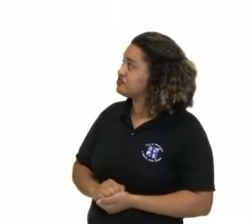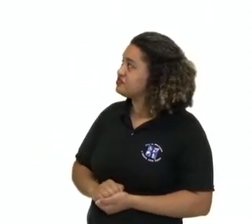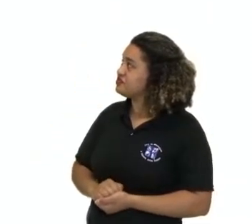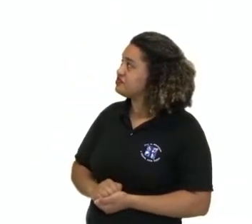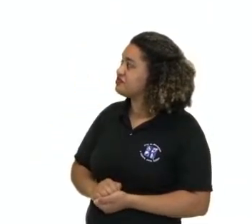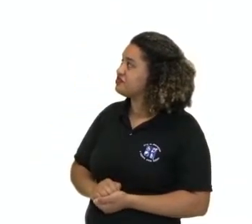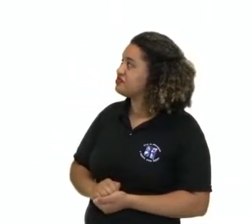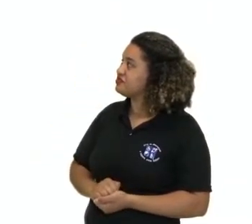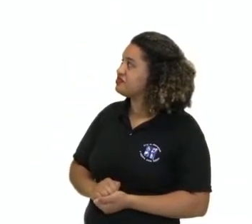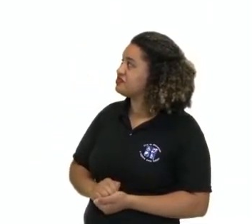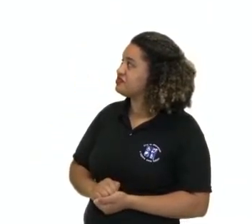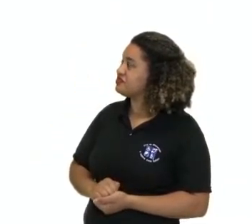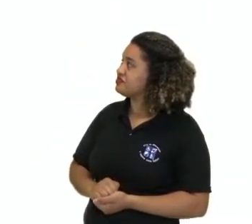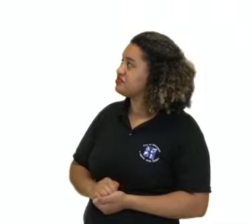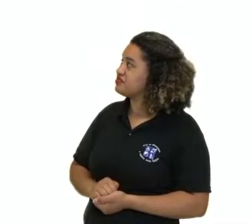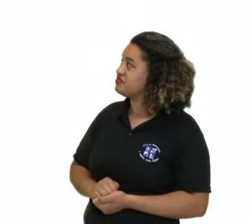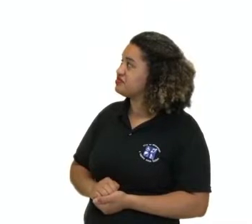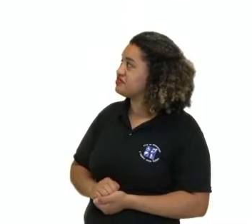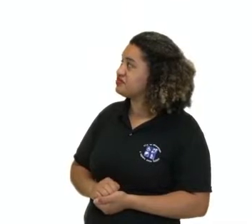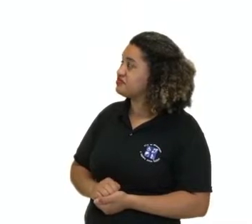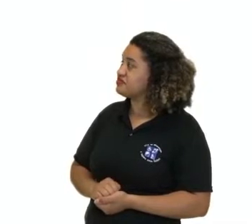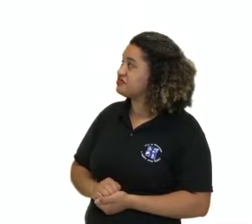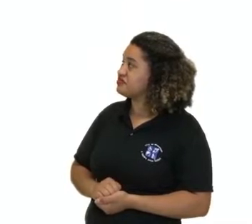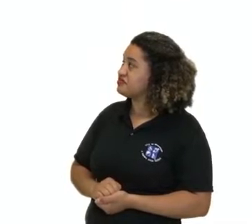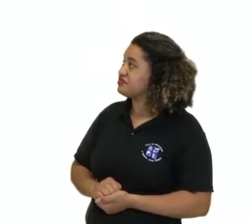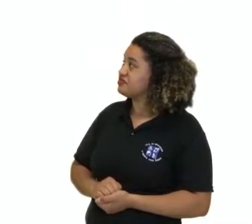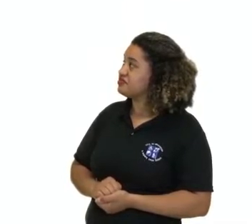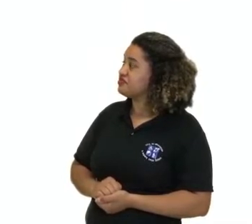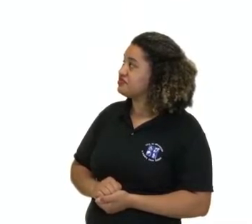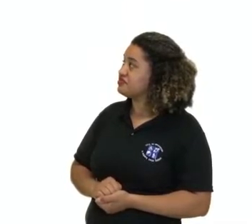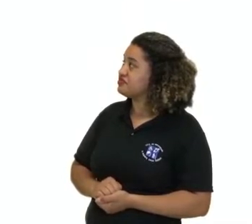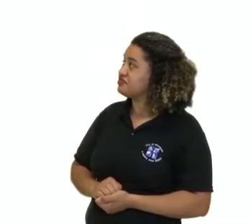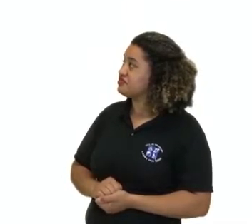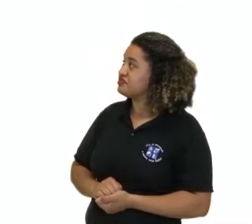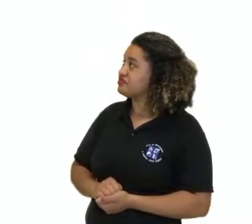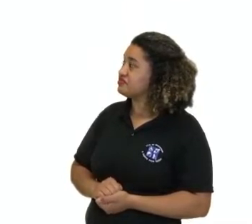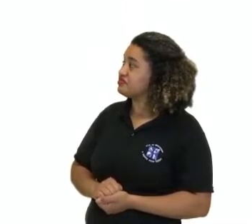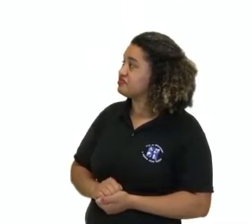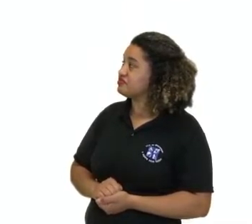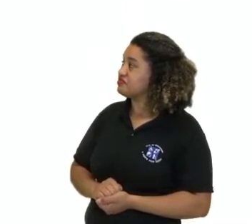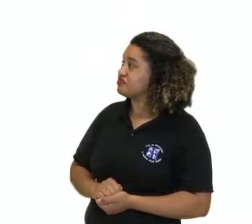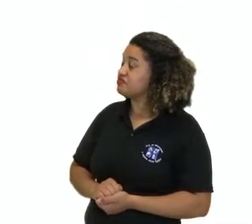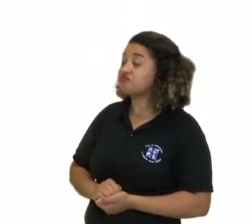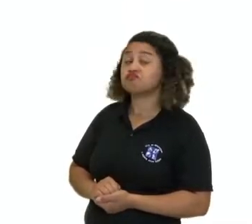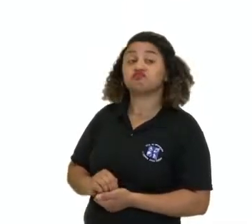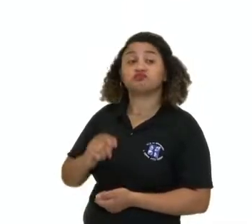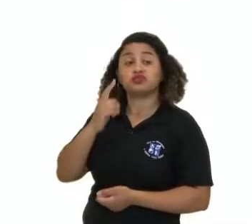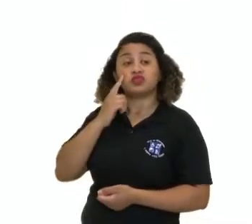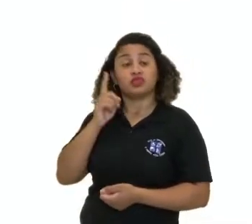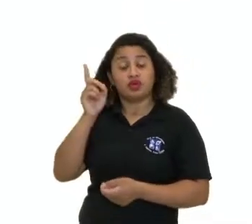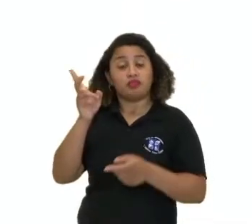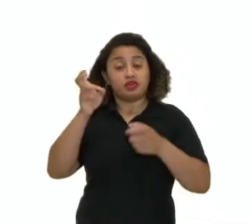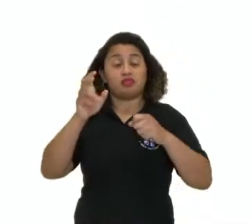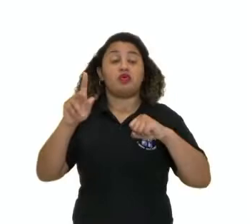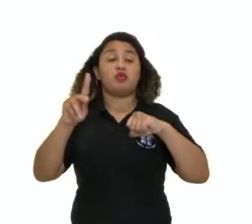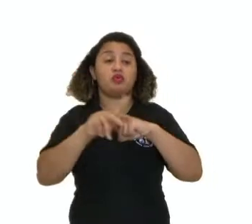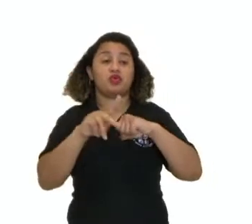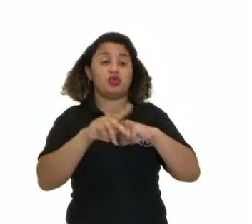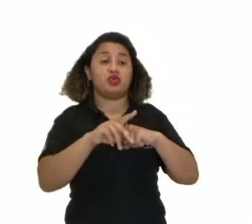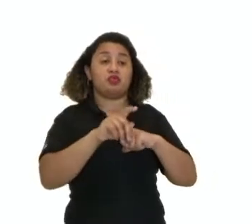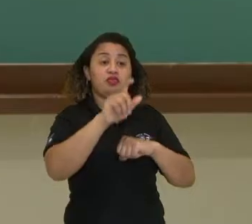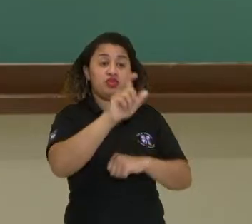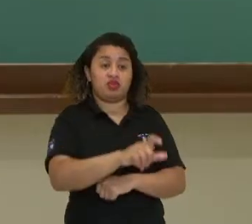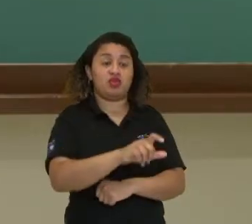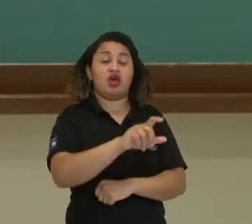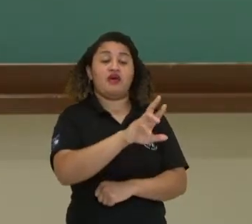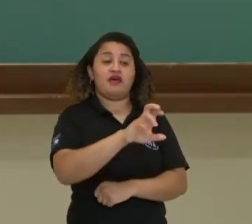de 11 anos que estudava em um ótimo colégio público de São Carlos O eu é um pronome pessoal do caso reto